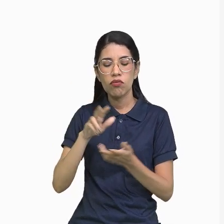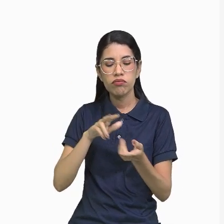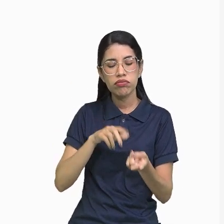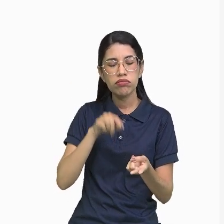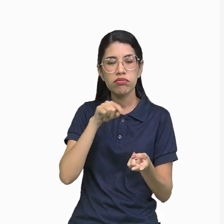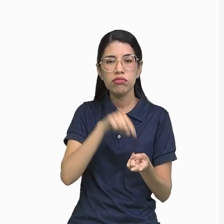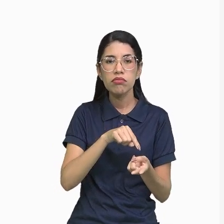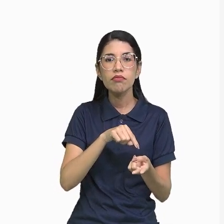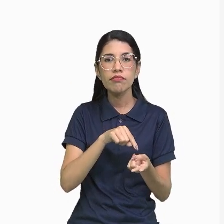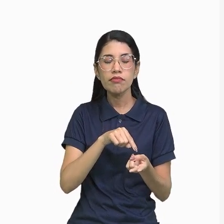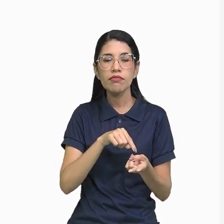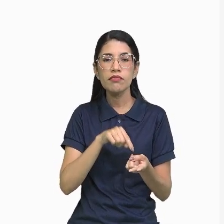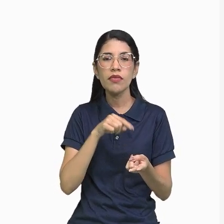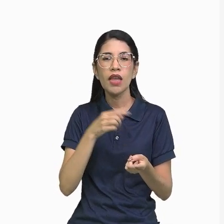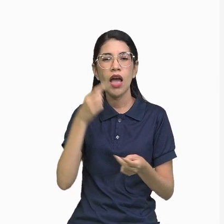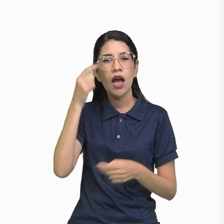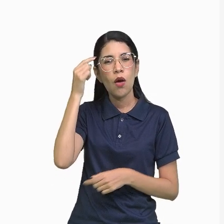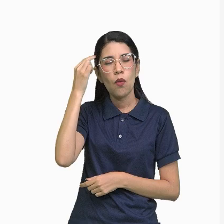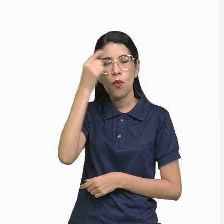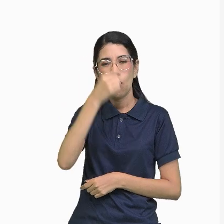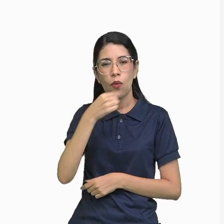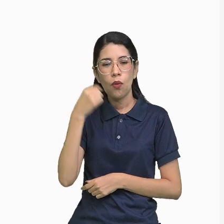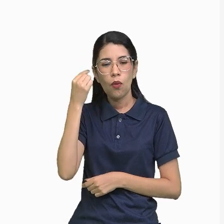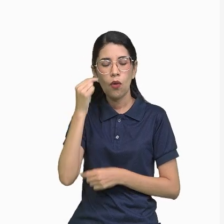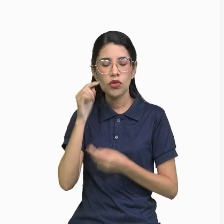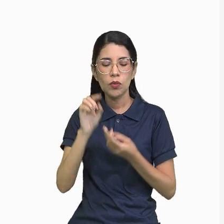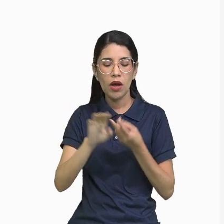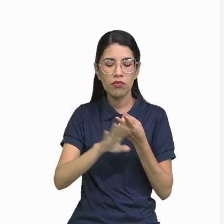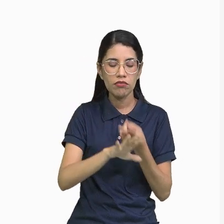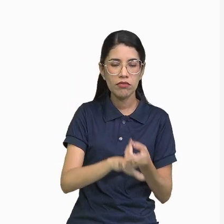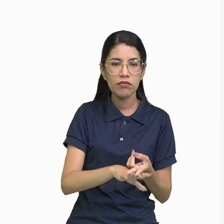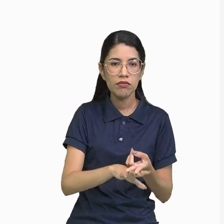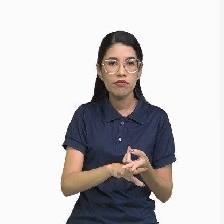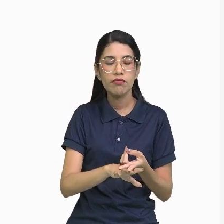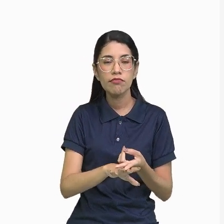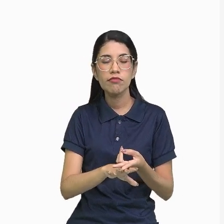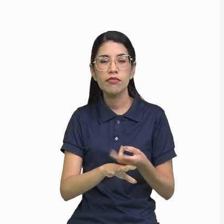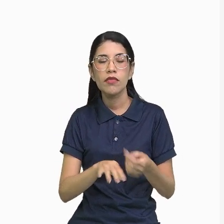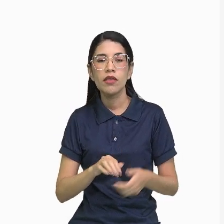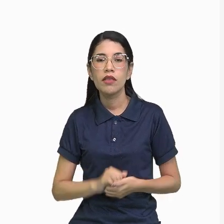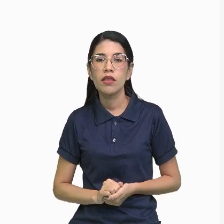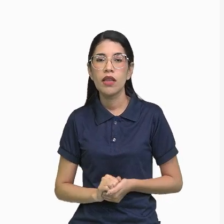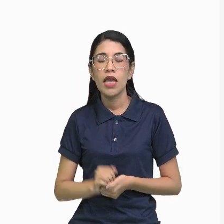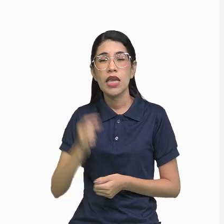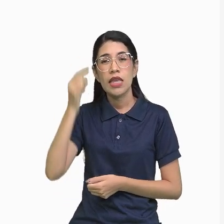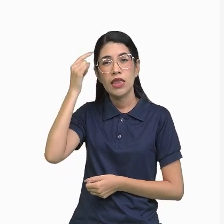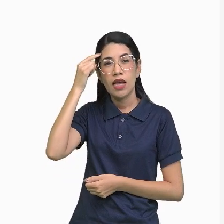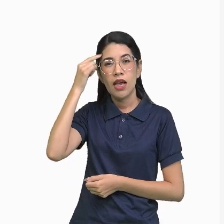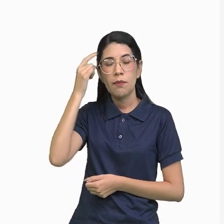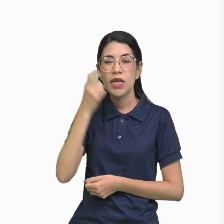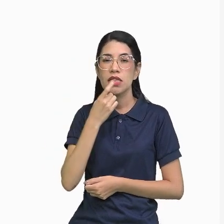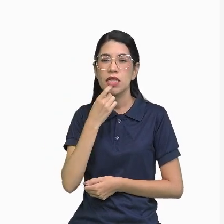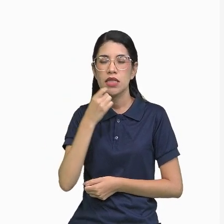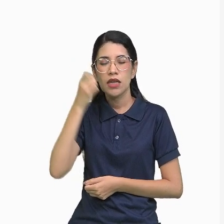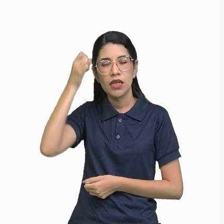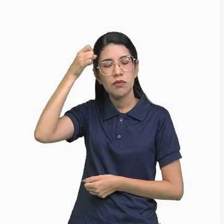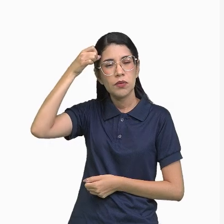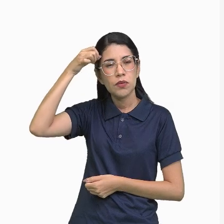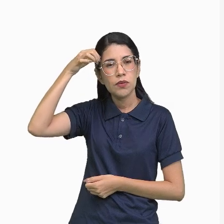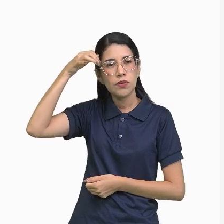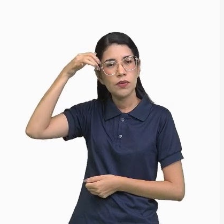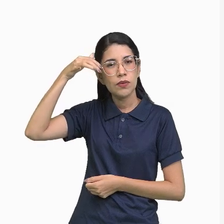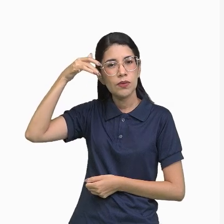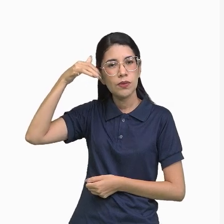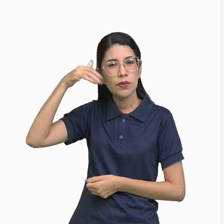caída, a cara mansamente voltada para a sarjeta, e da cabeça um fio de sangue